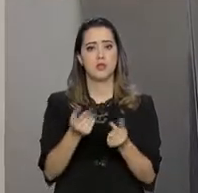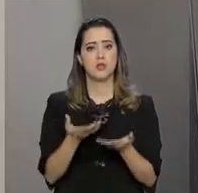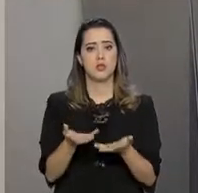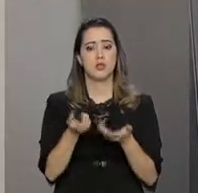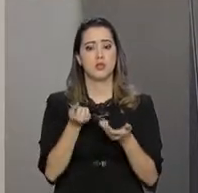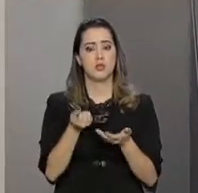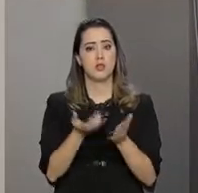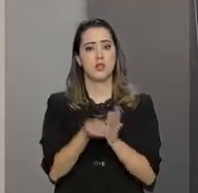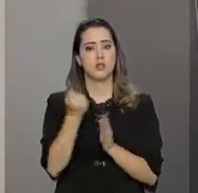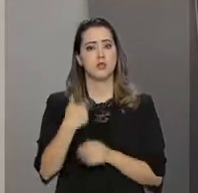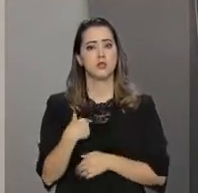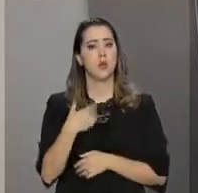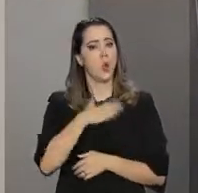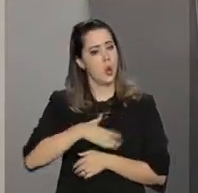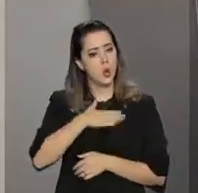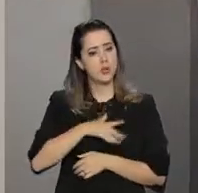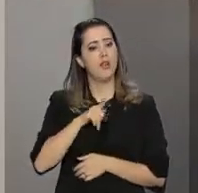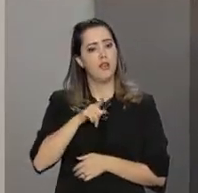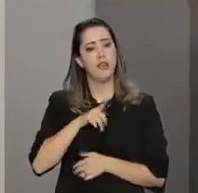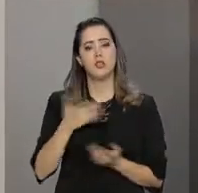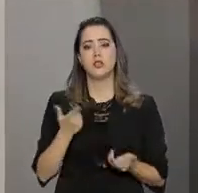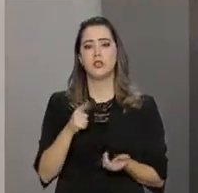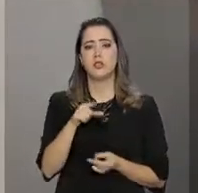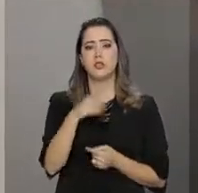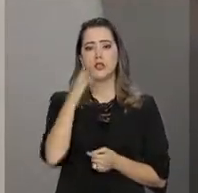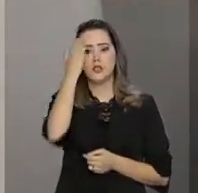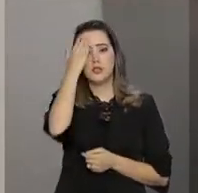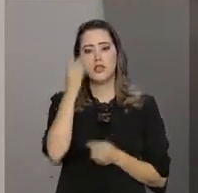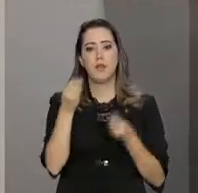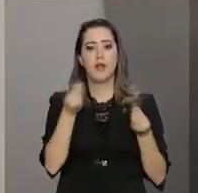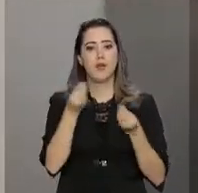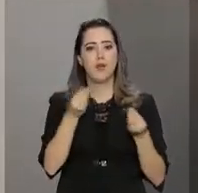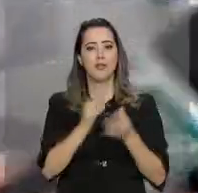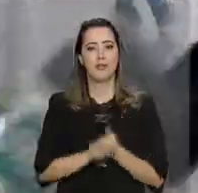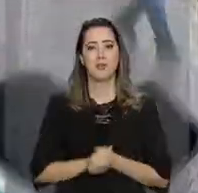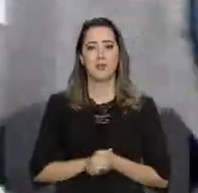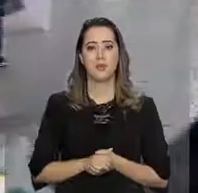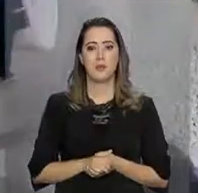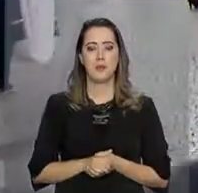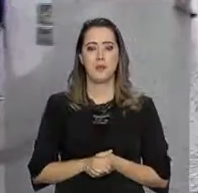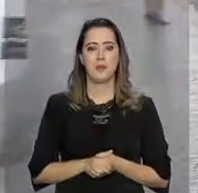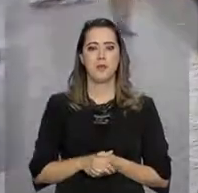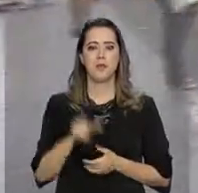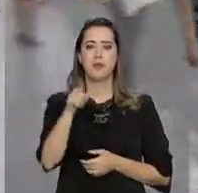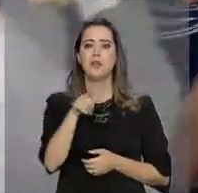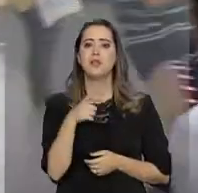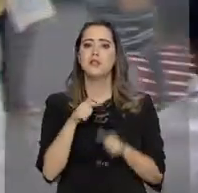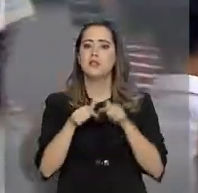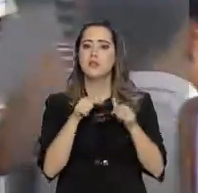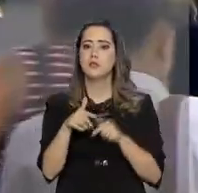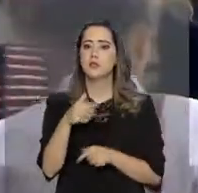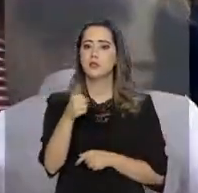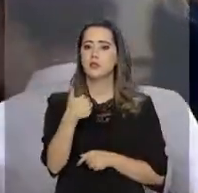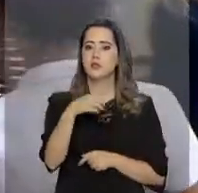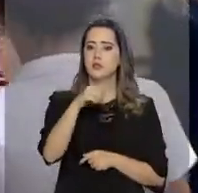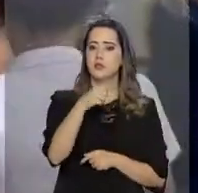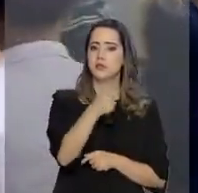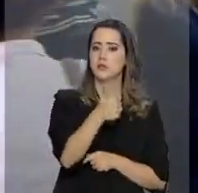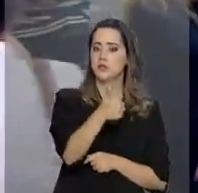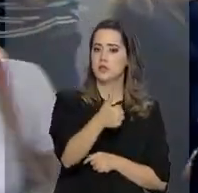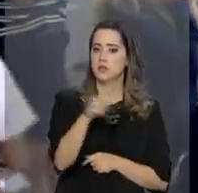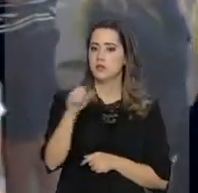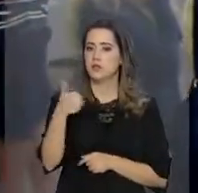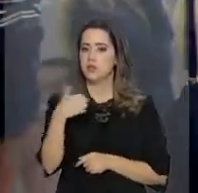eo bem que eu gostaria de te ver onde eu posso saber isso a chorar trabalhou entre 78 e 88 trabalhei